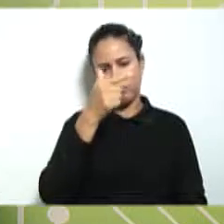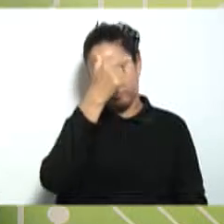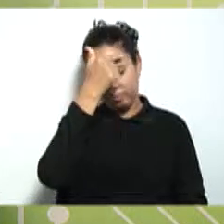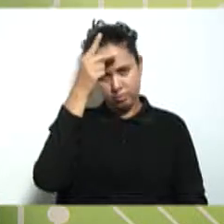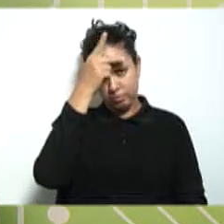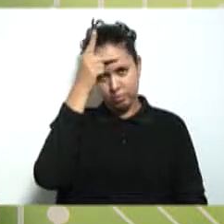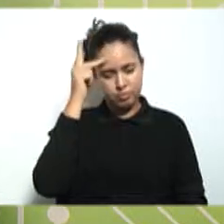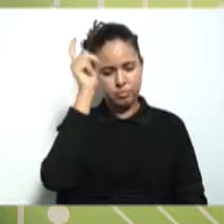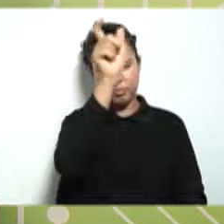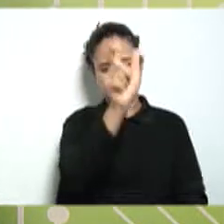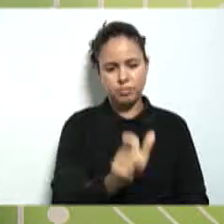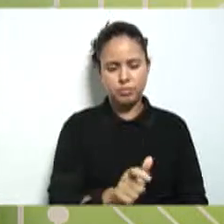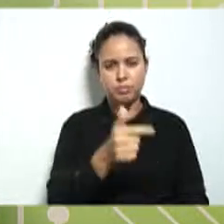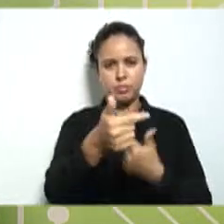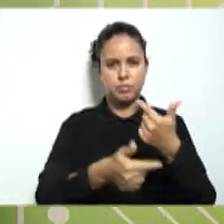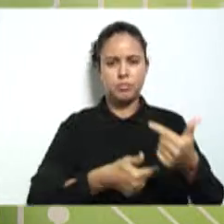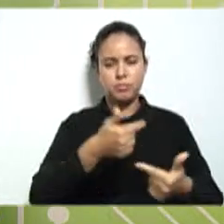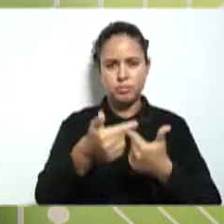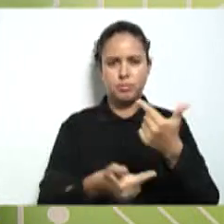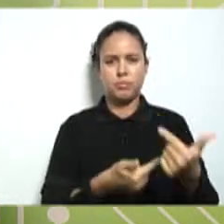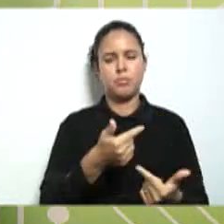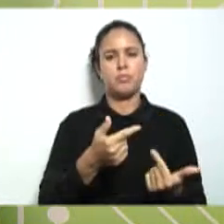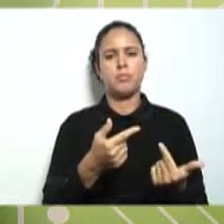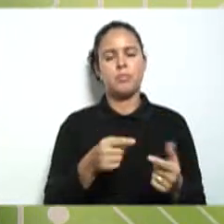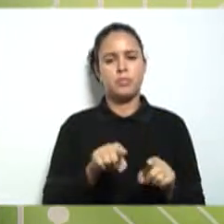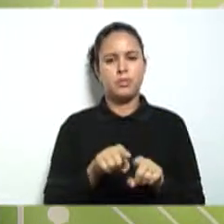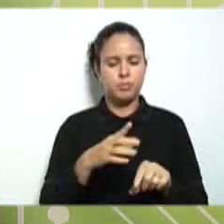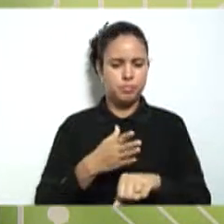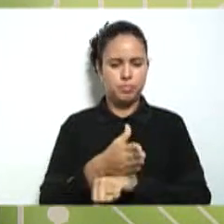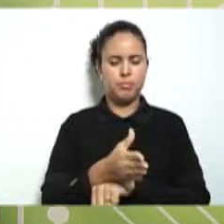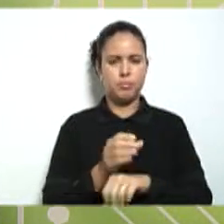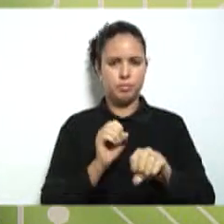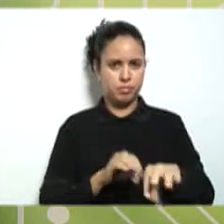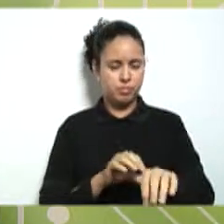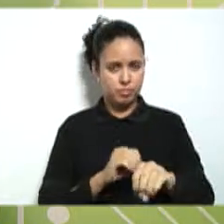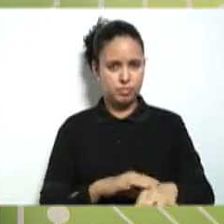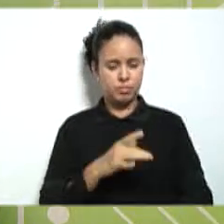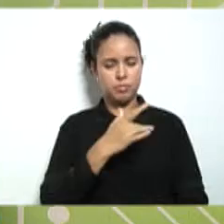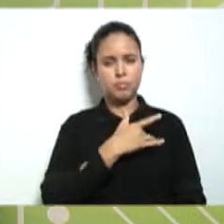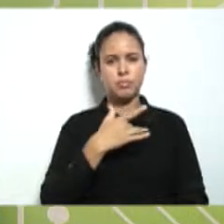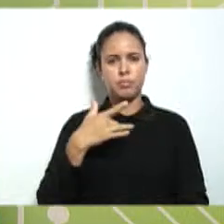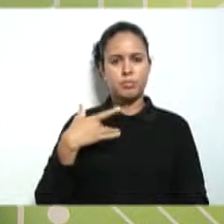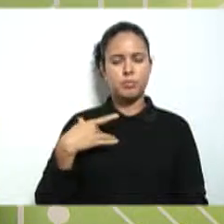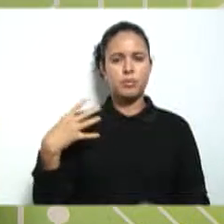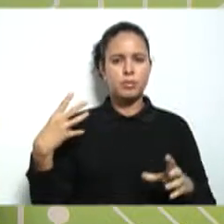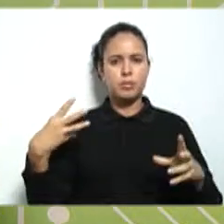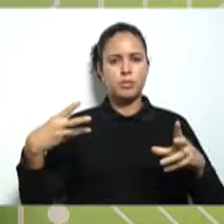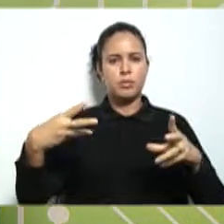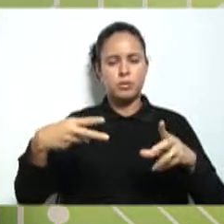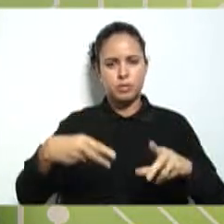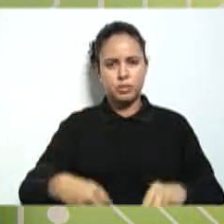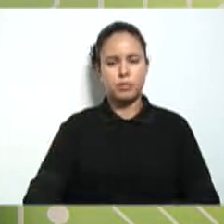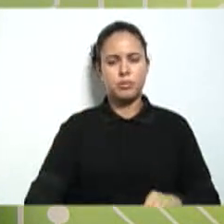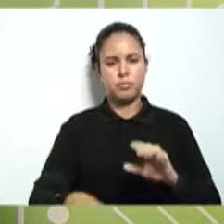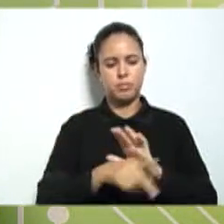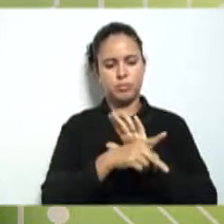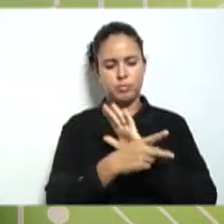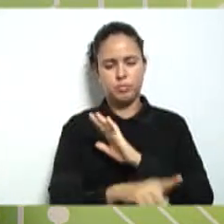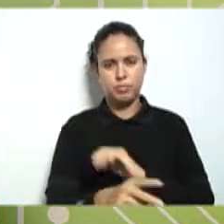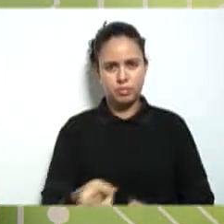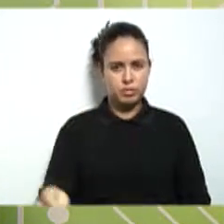melhor acesso à sua renda, melhor condições de educação e de saúde. Todos fazem parte da cultura de